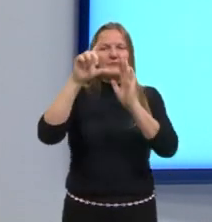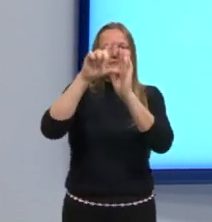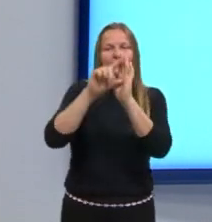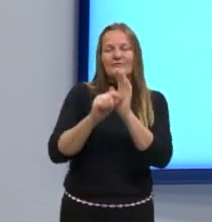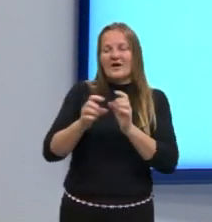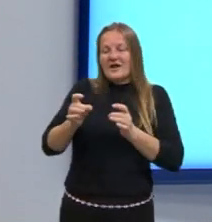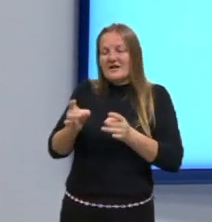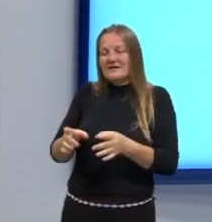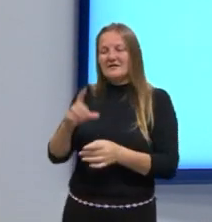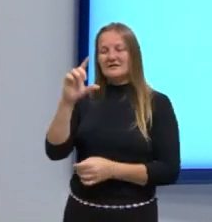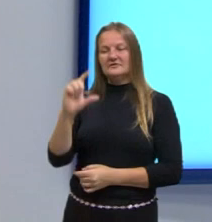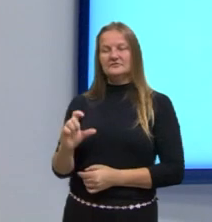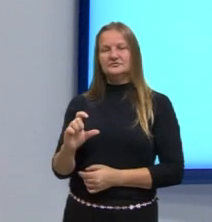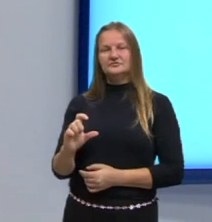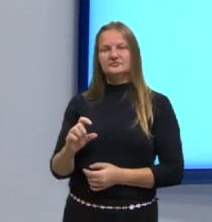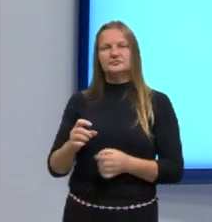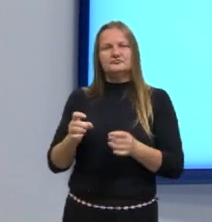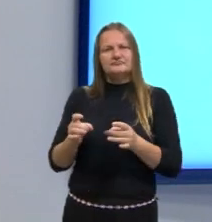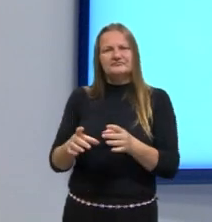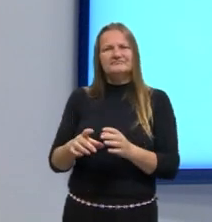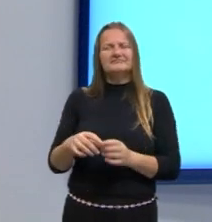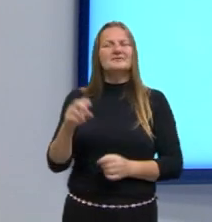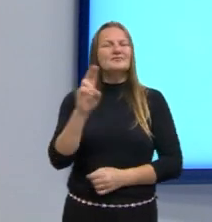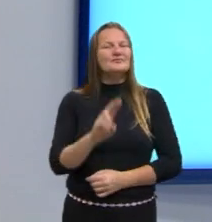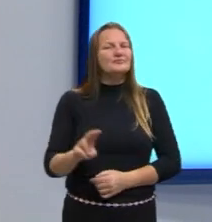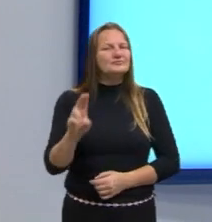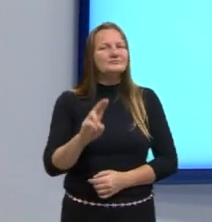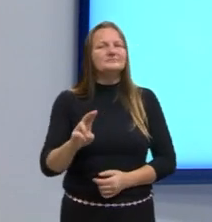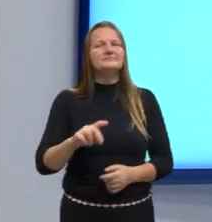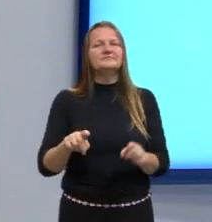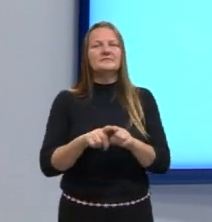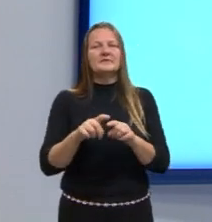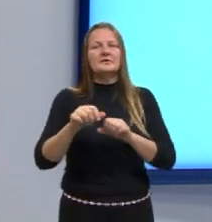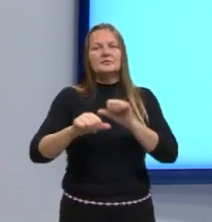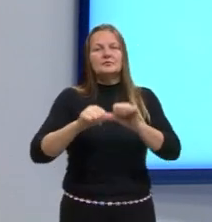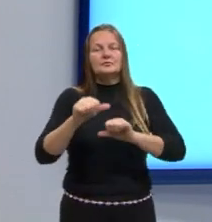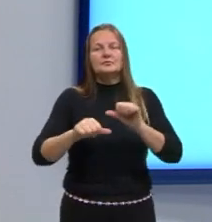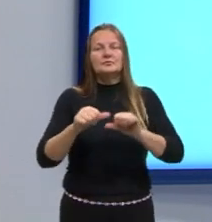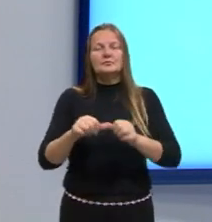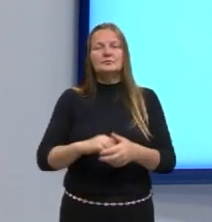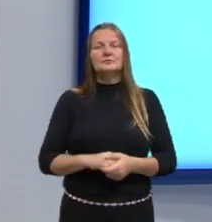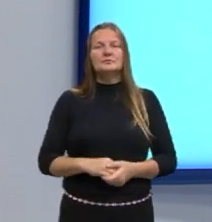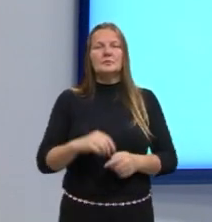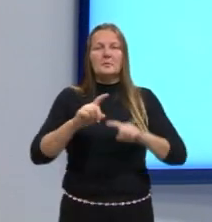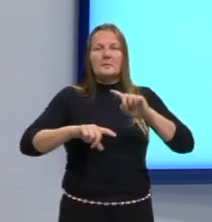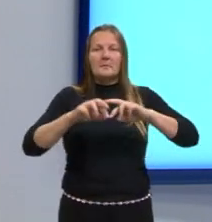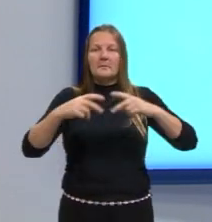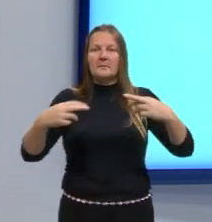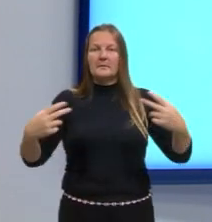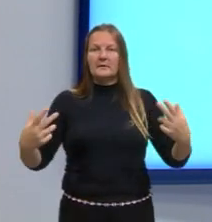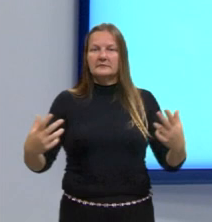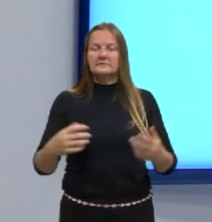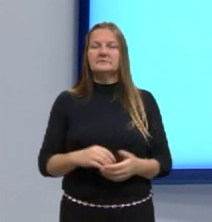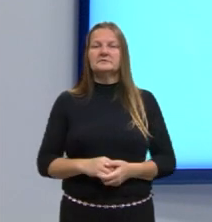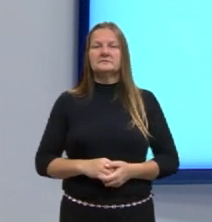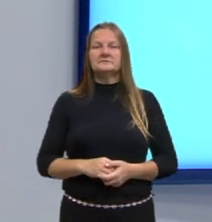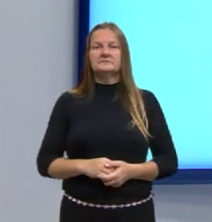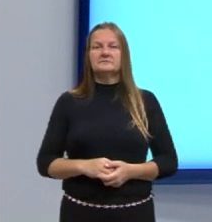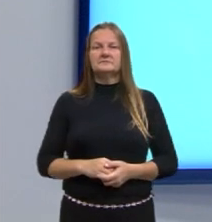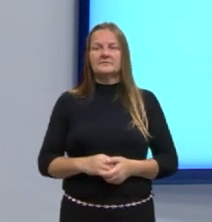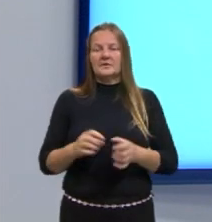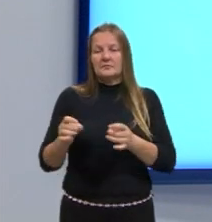de lixo gerado a gente tem que diminuir a nossa utilização trocando otimização de materiais